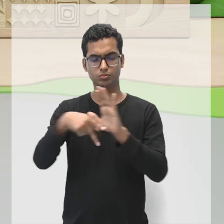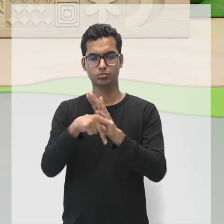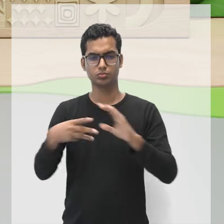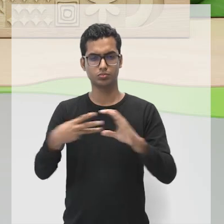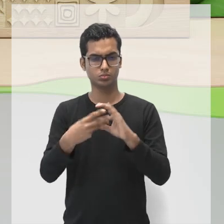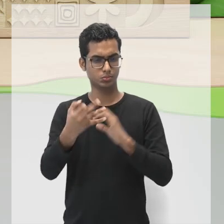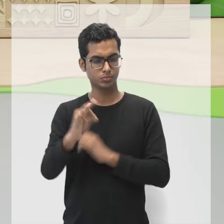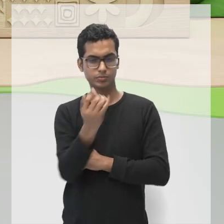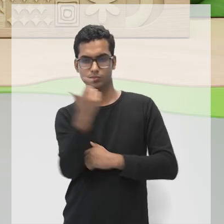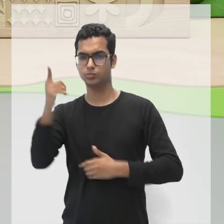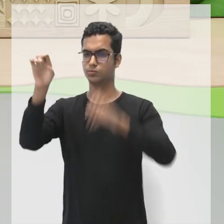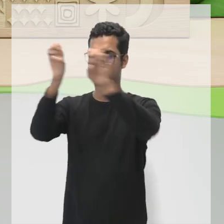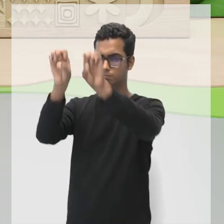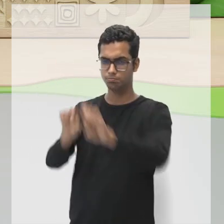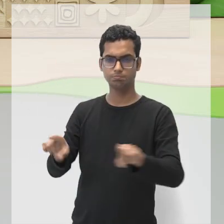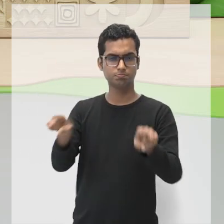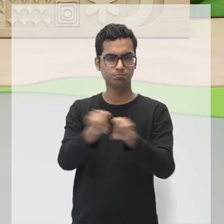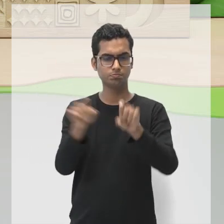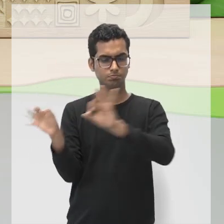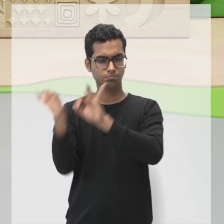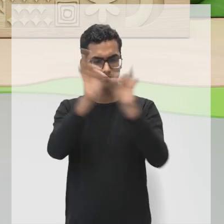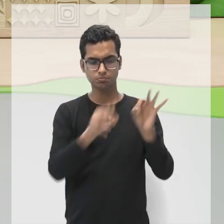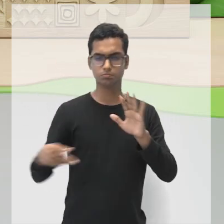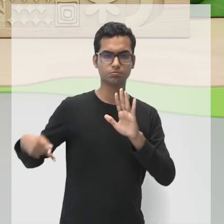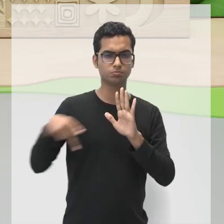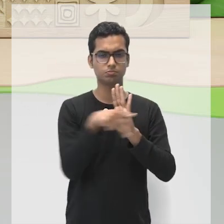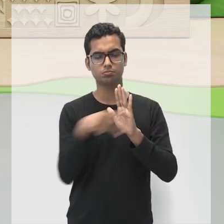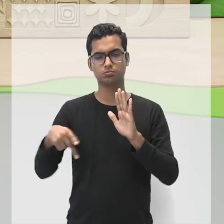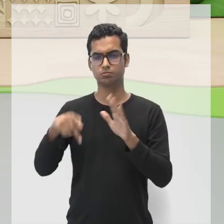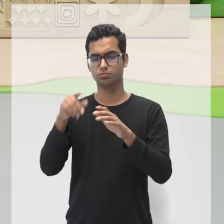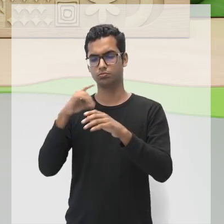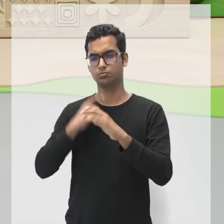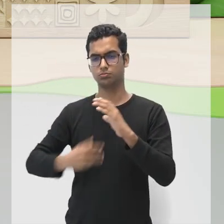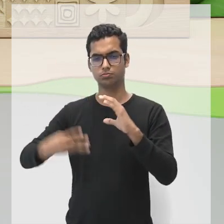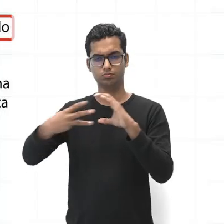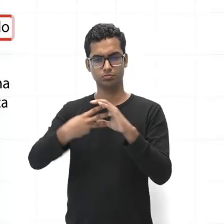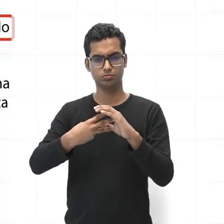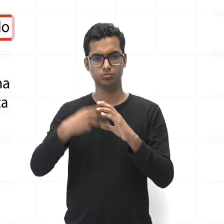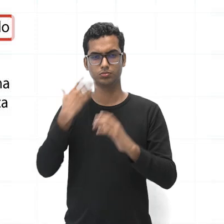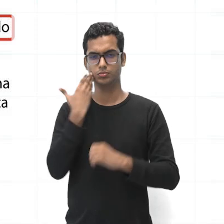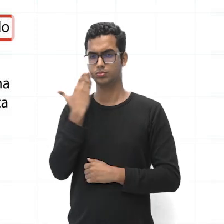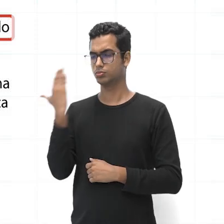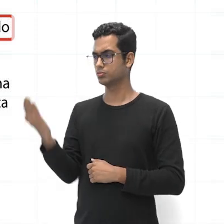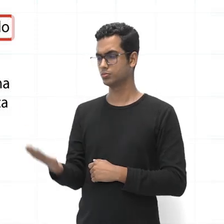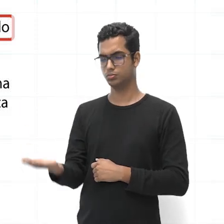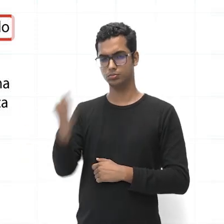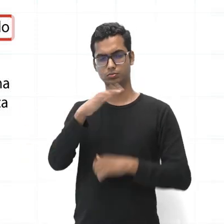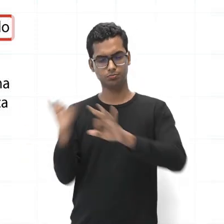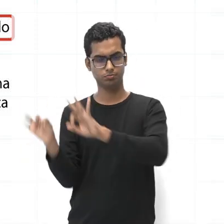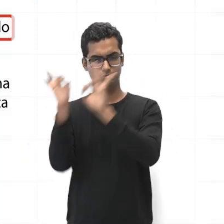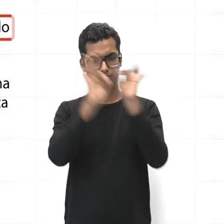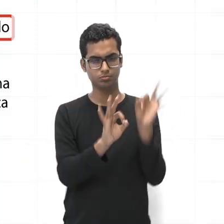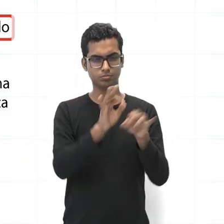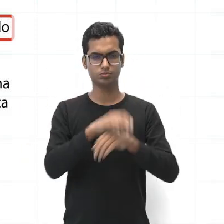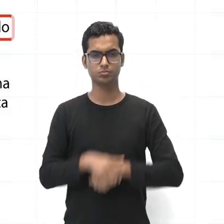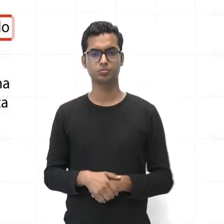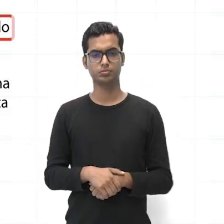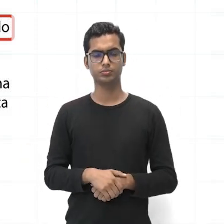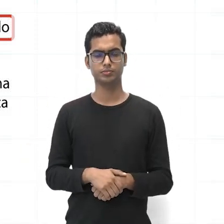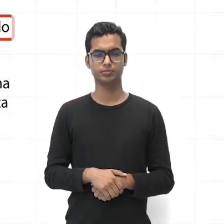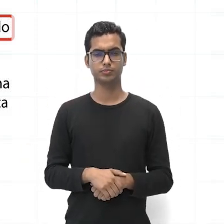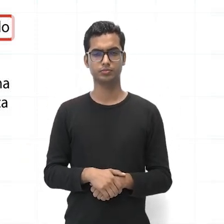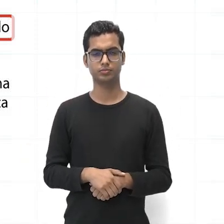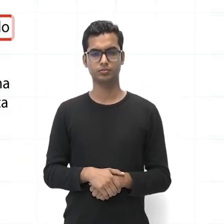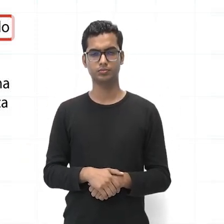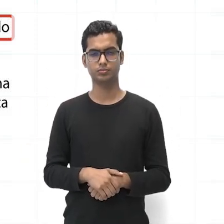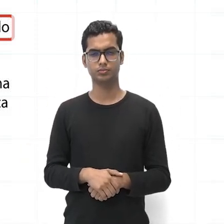célula. Outras estruturas exclusivas da nossa célula vegetal. Vamos ver aqui no nosso esquema.